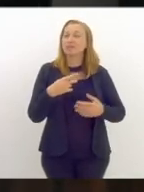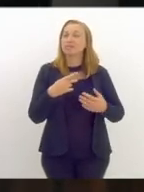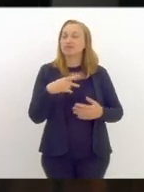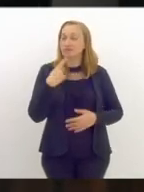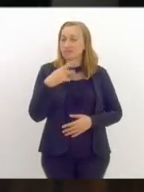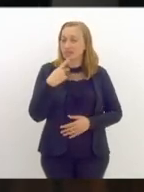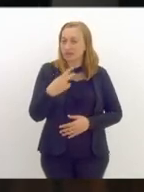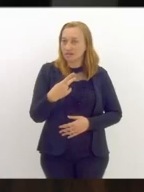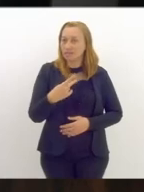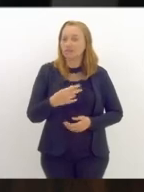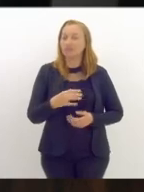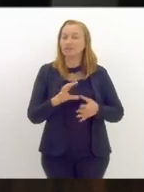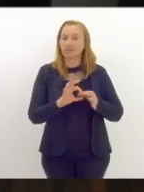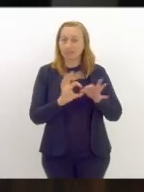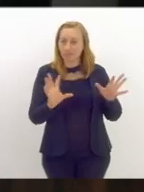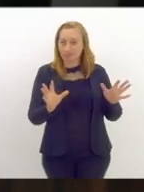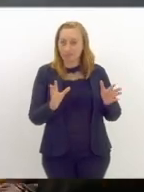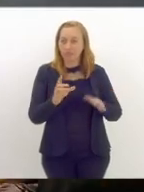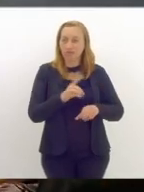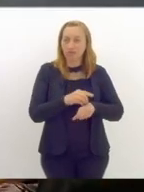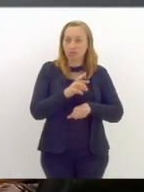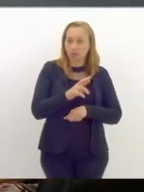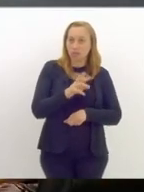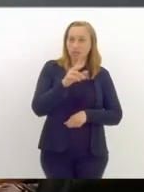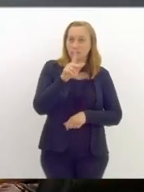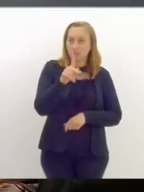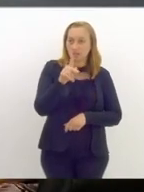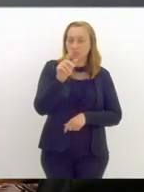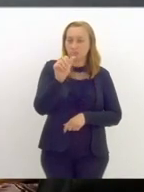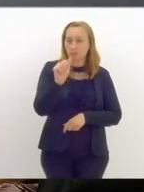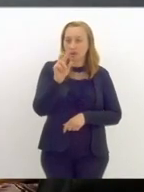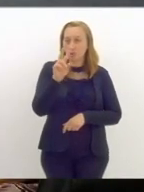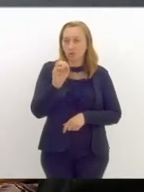saudação. Fique à vontade, Dr. Paulo.